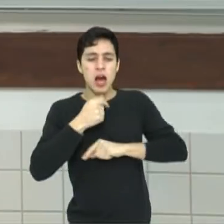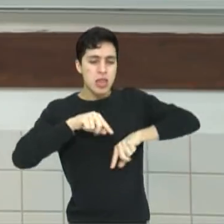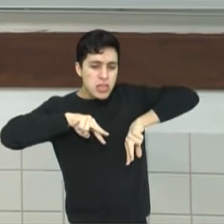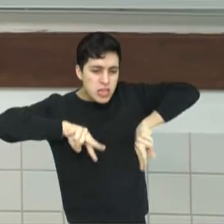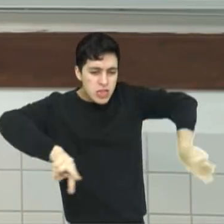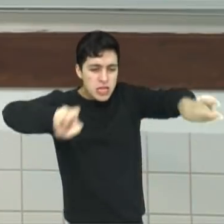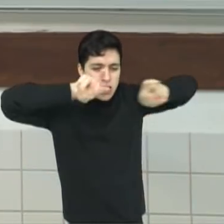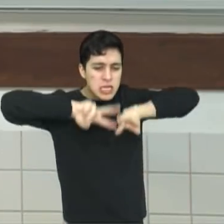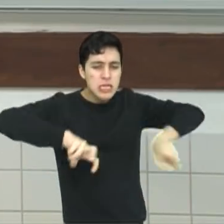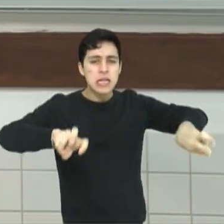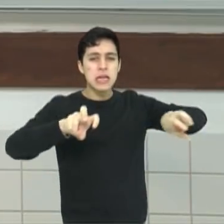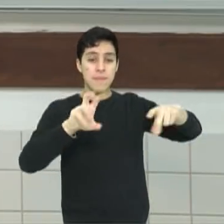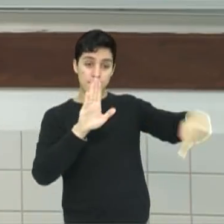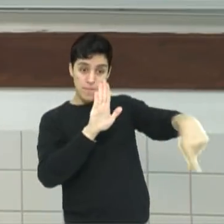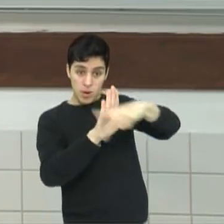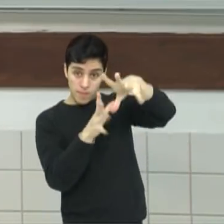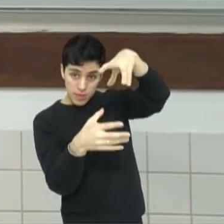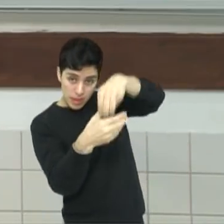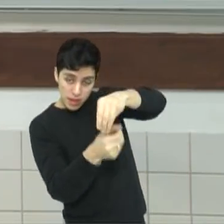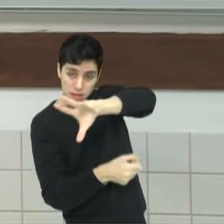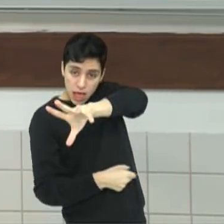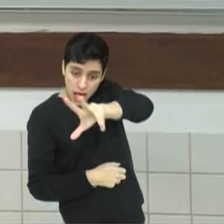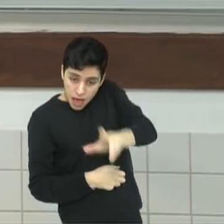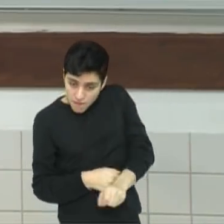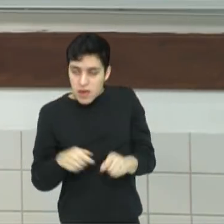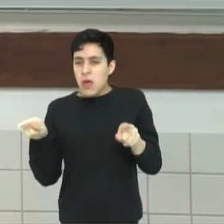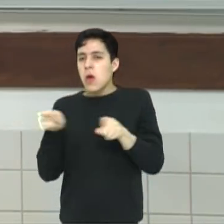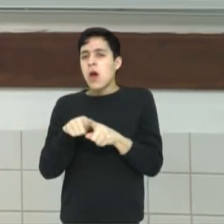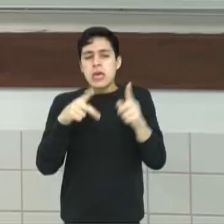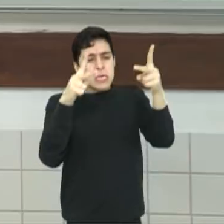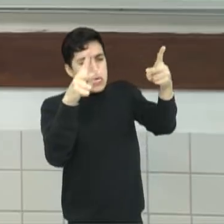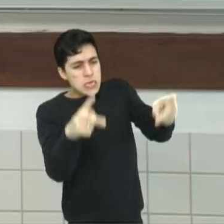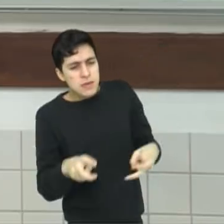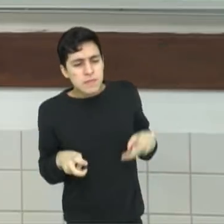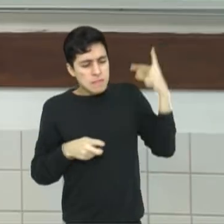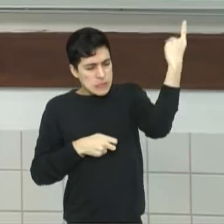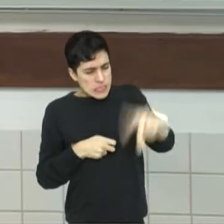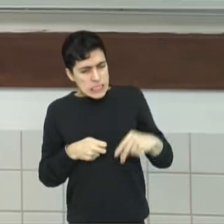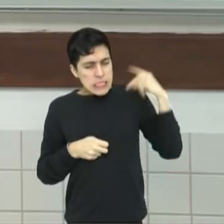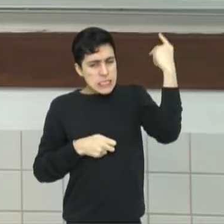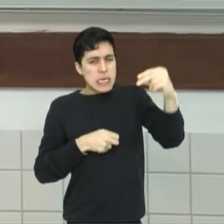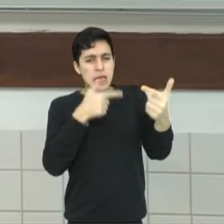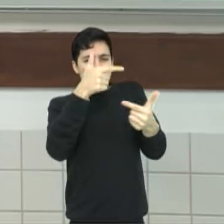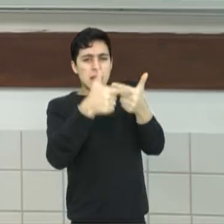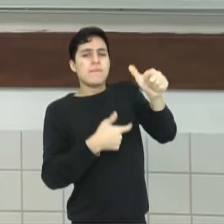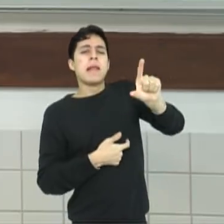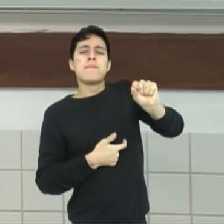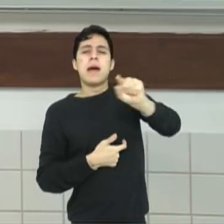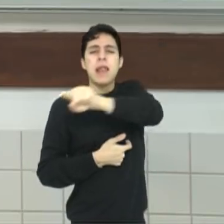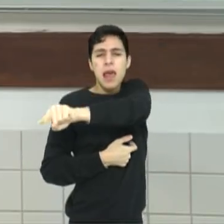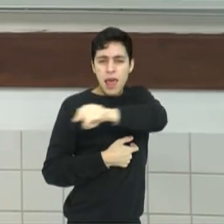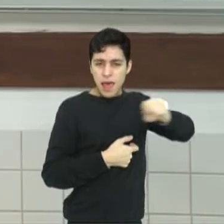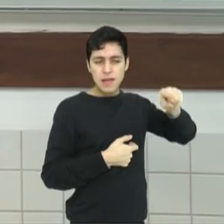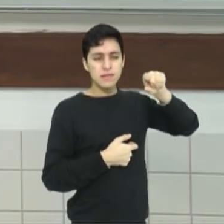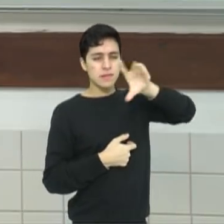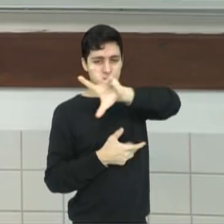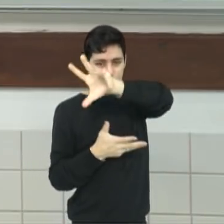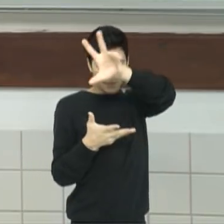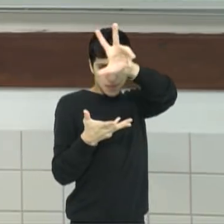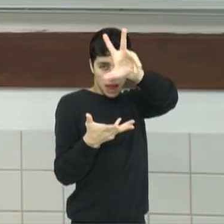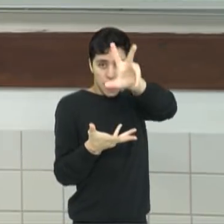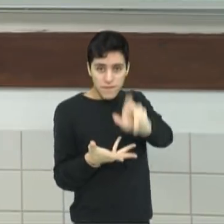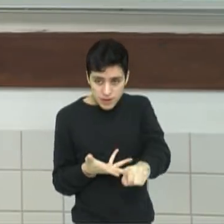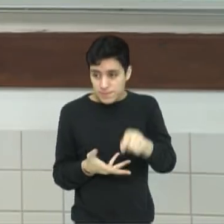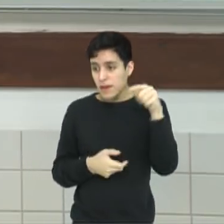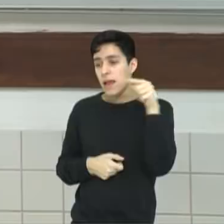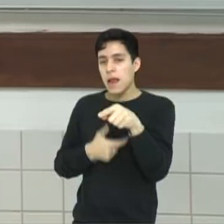riquezas naturais da África, por exploração de mão de obra barata da África. Ele acabou criando um